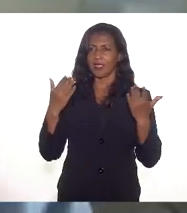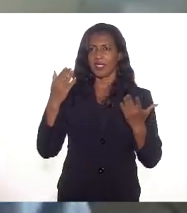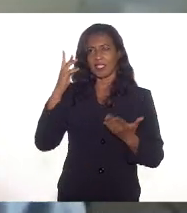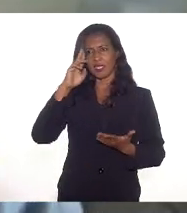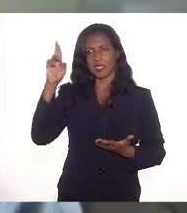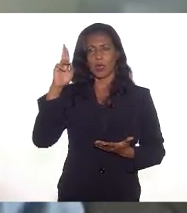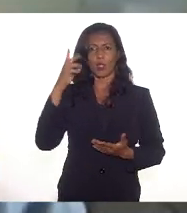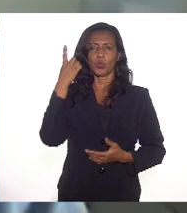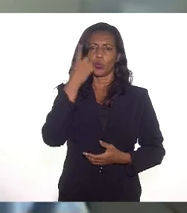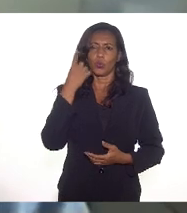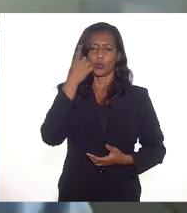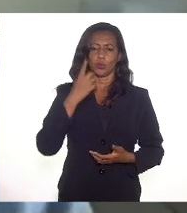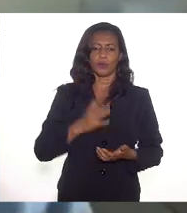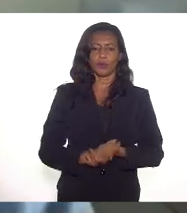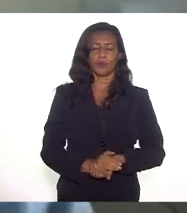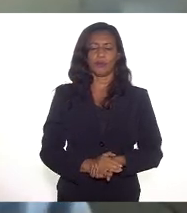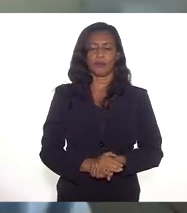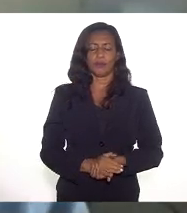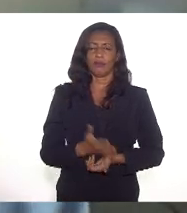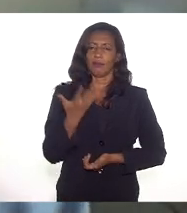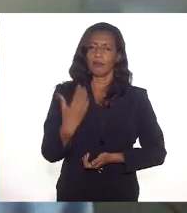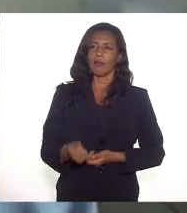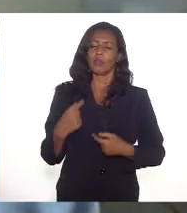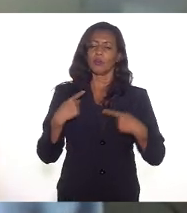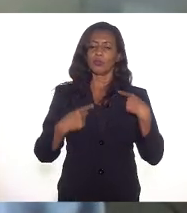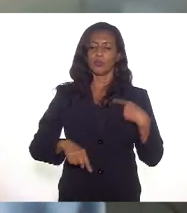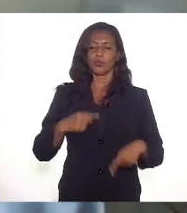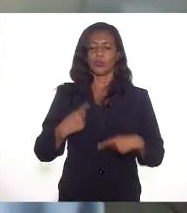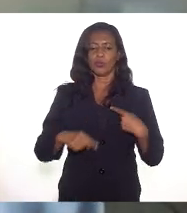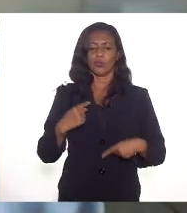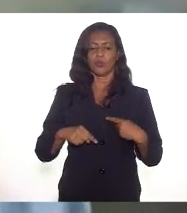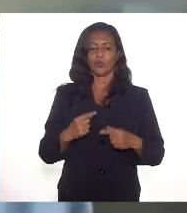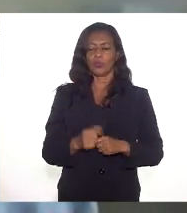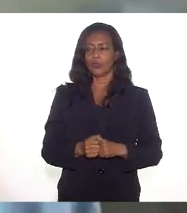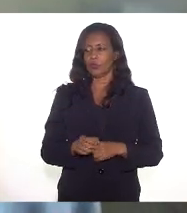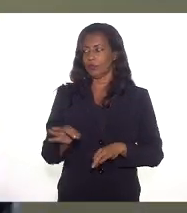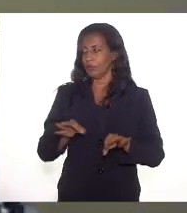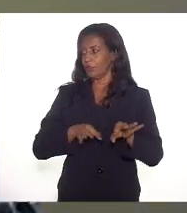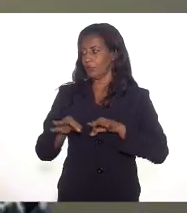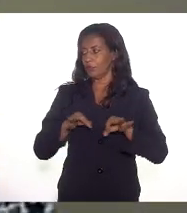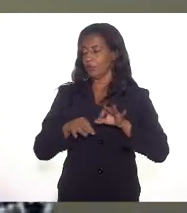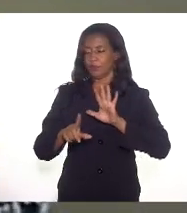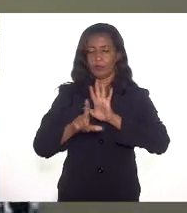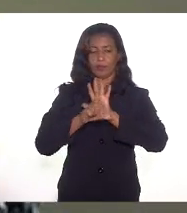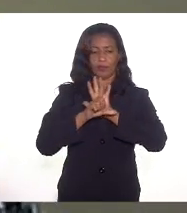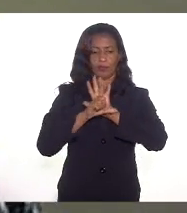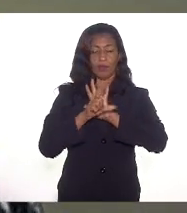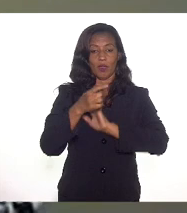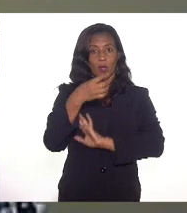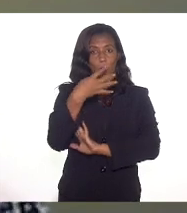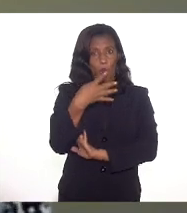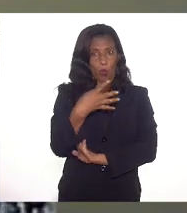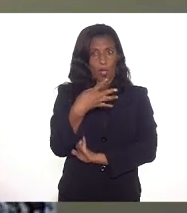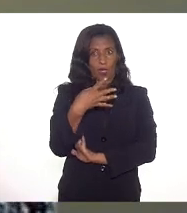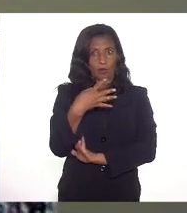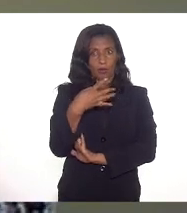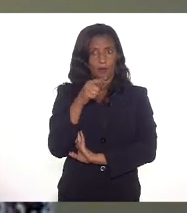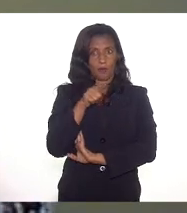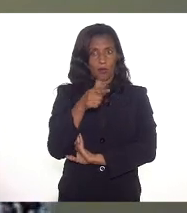deputados, vamos discutir o projeto de lei 4.022 de